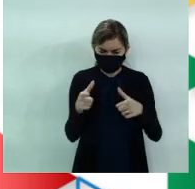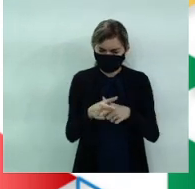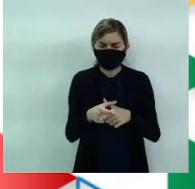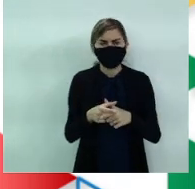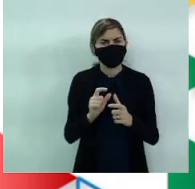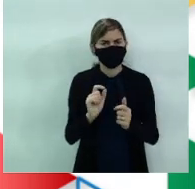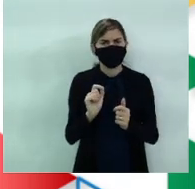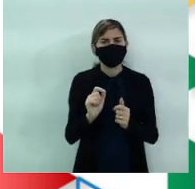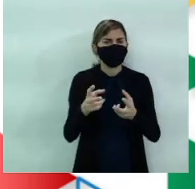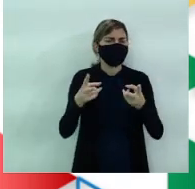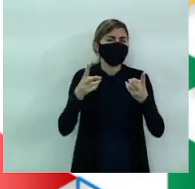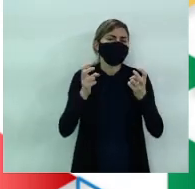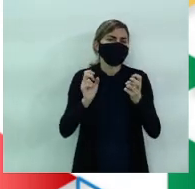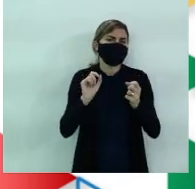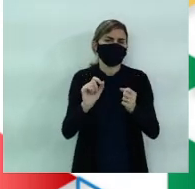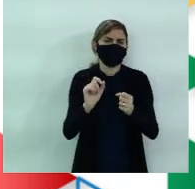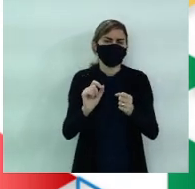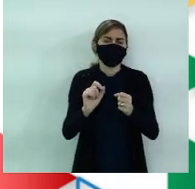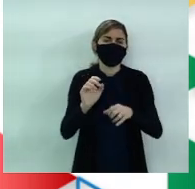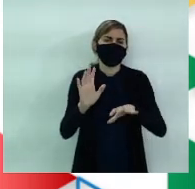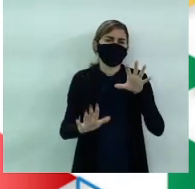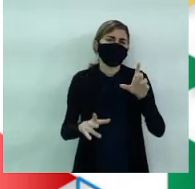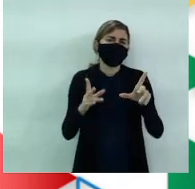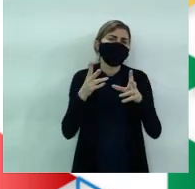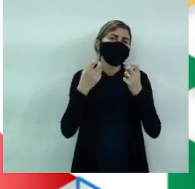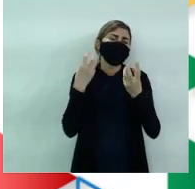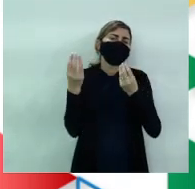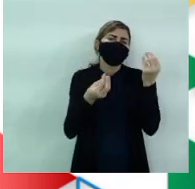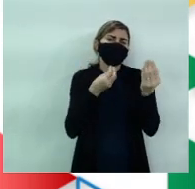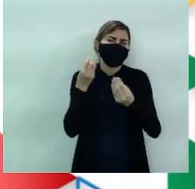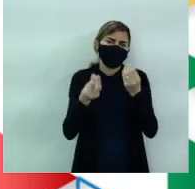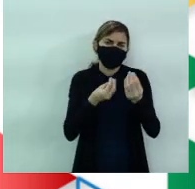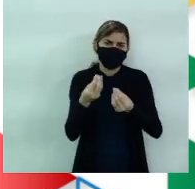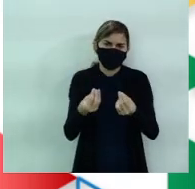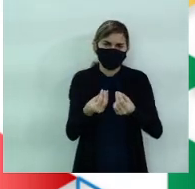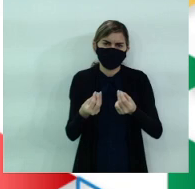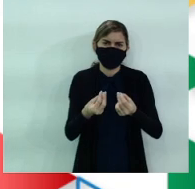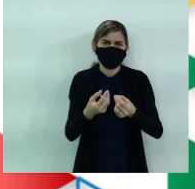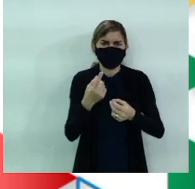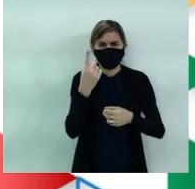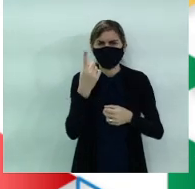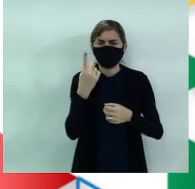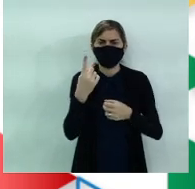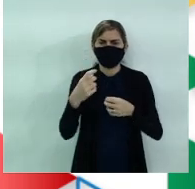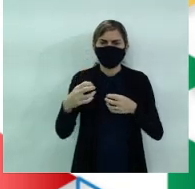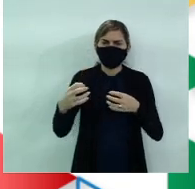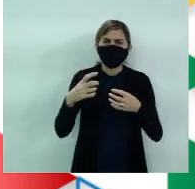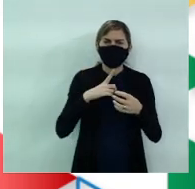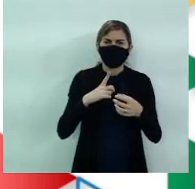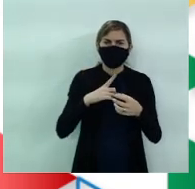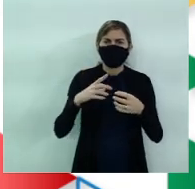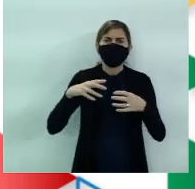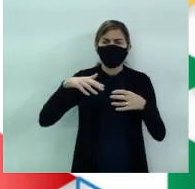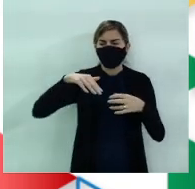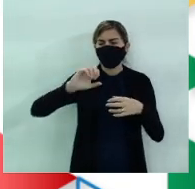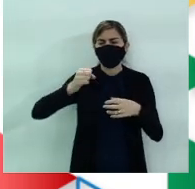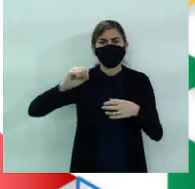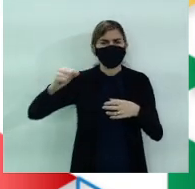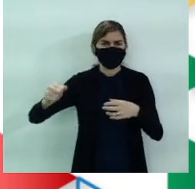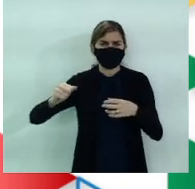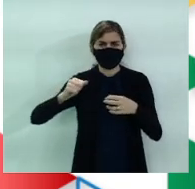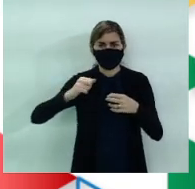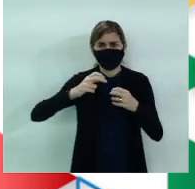e só pode ser percebida nos casos em que pelo menos um dos corpos possui uma massa